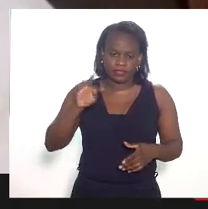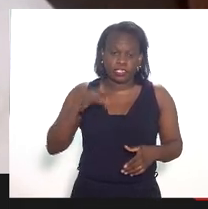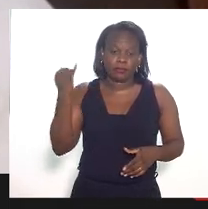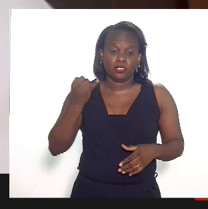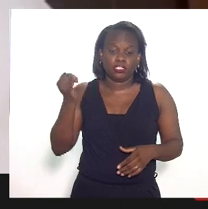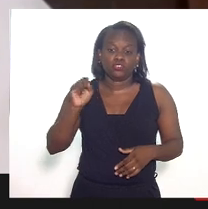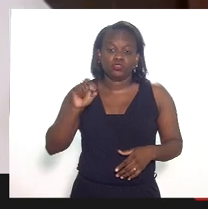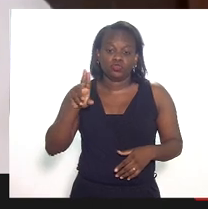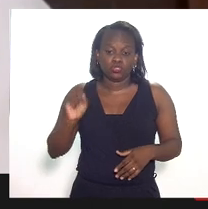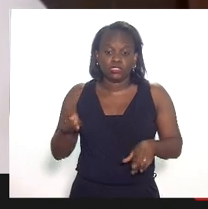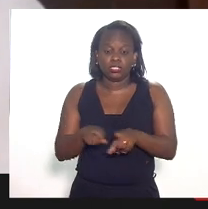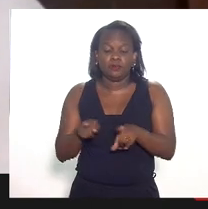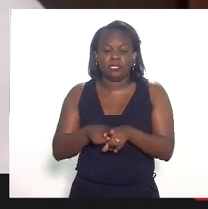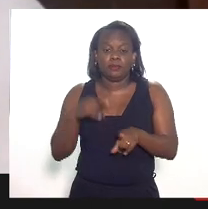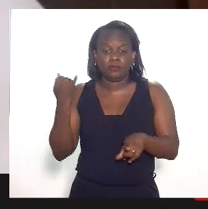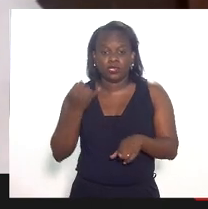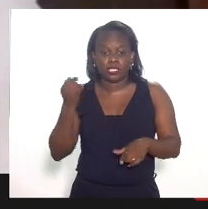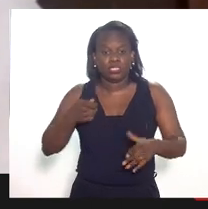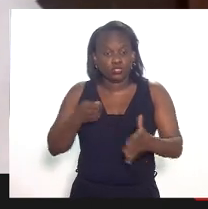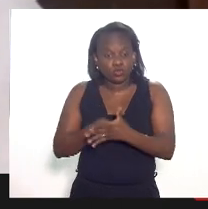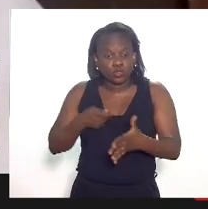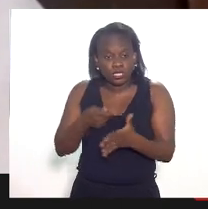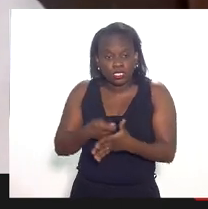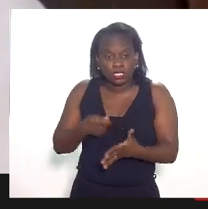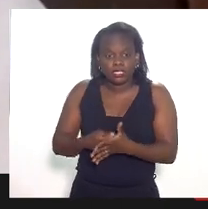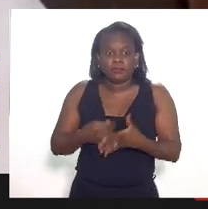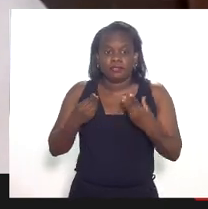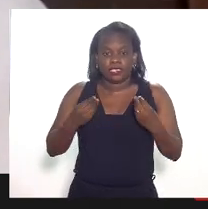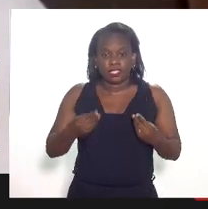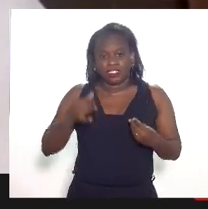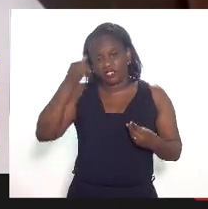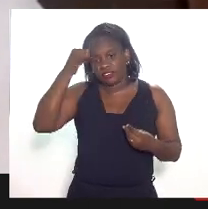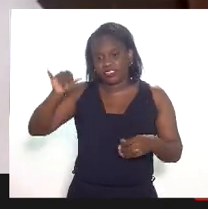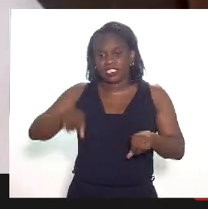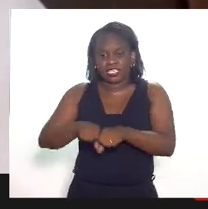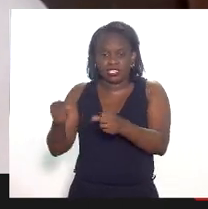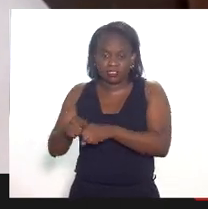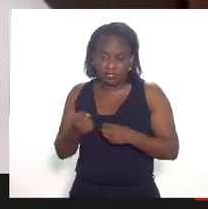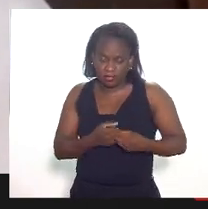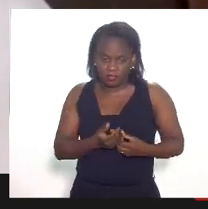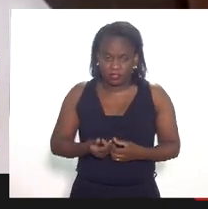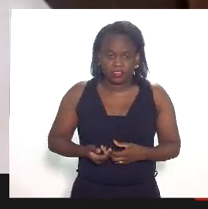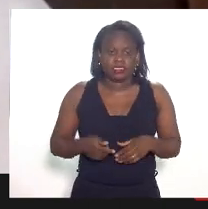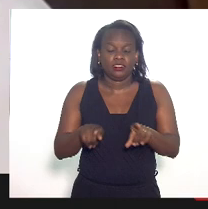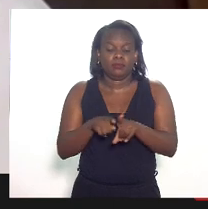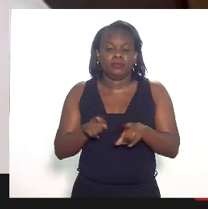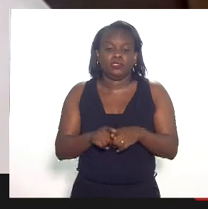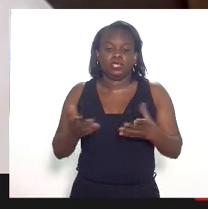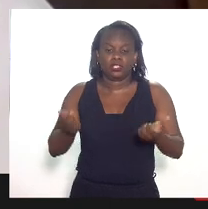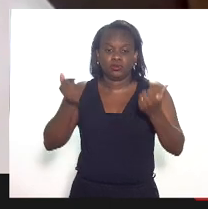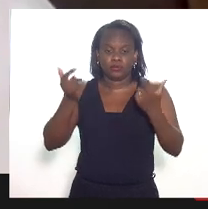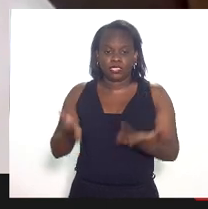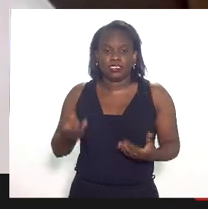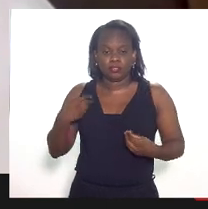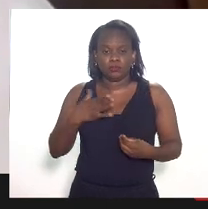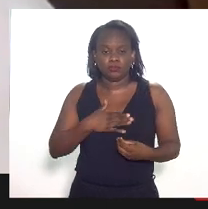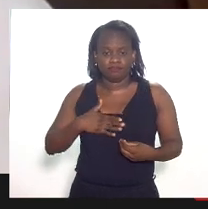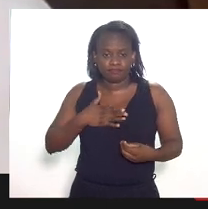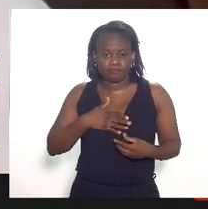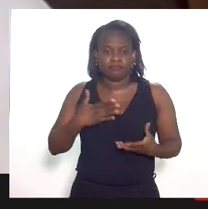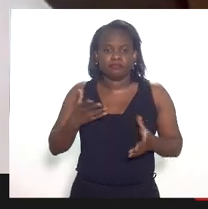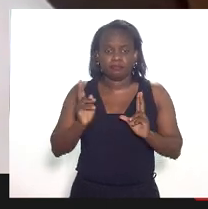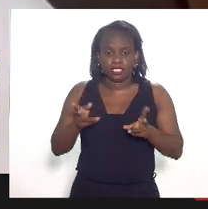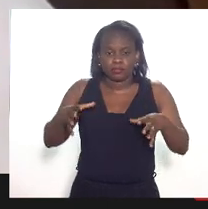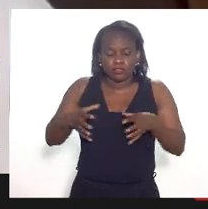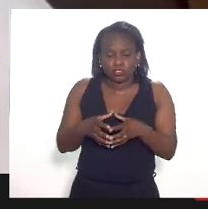a importância de a gente se colocar nessa luta para que não aconteça o seu desmonte. Quero dizer que eu estou muito honrado de estar no mesmo